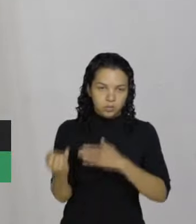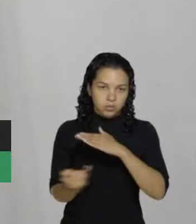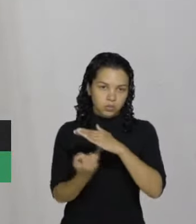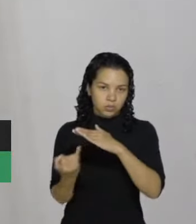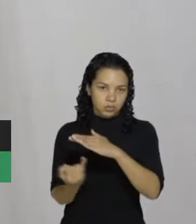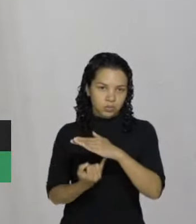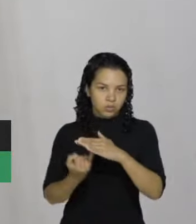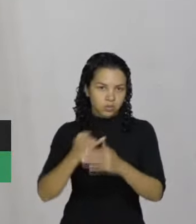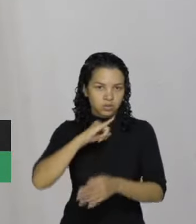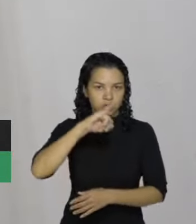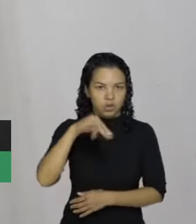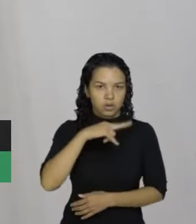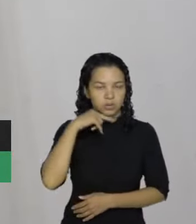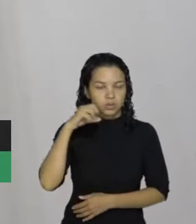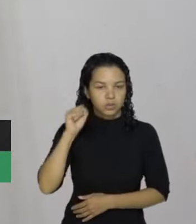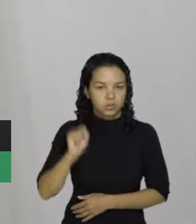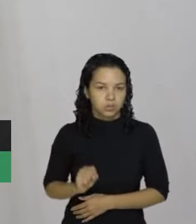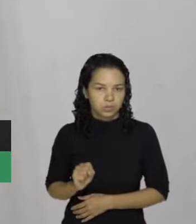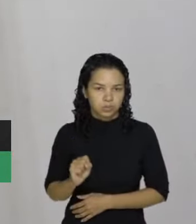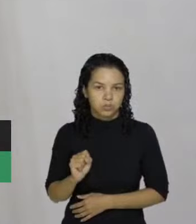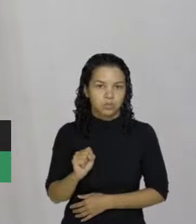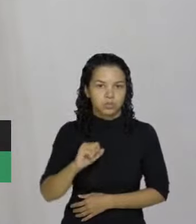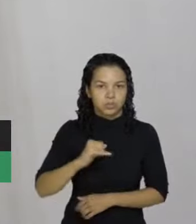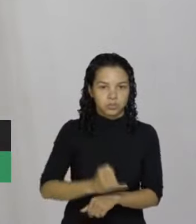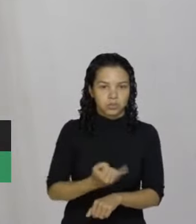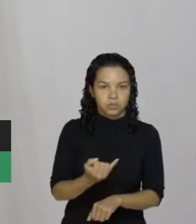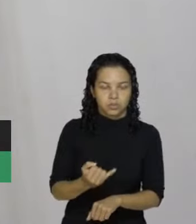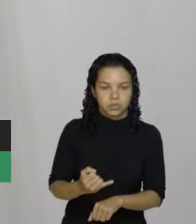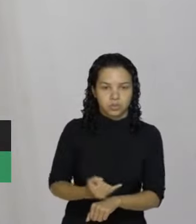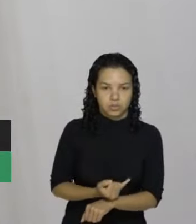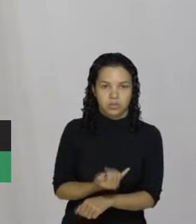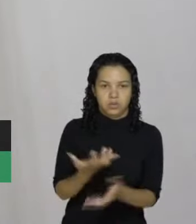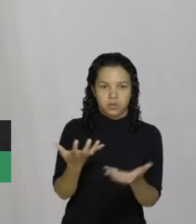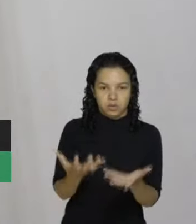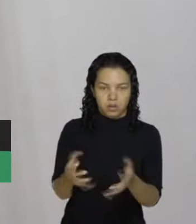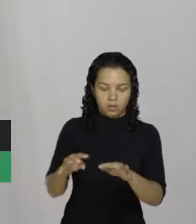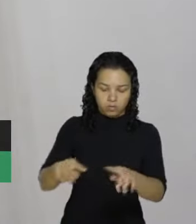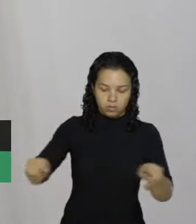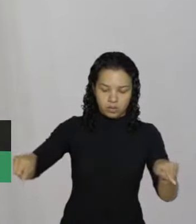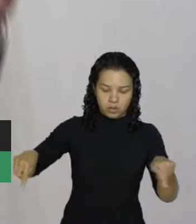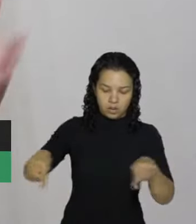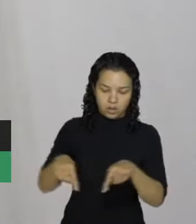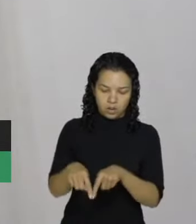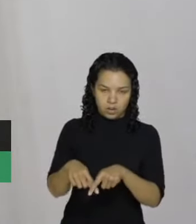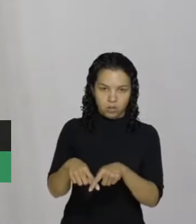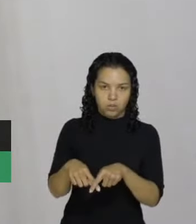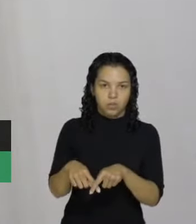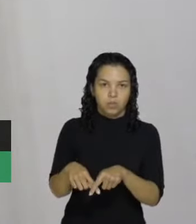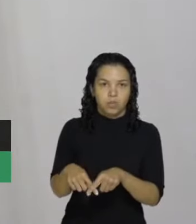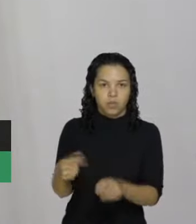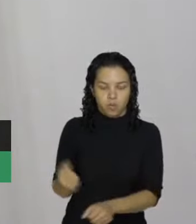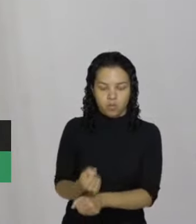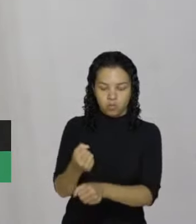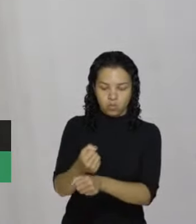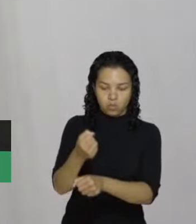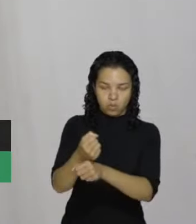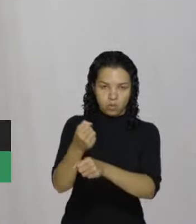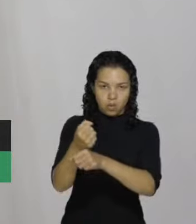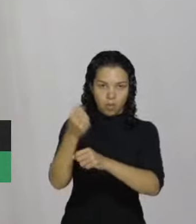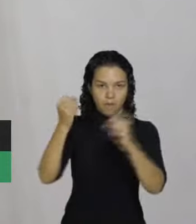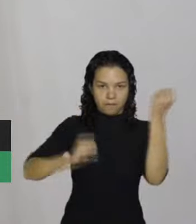do Sul, de Joinville, adquira um terreno e queira fazer um galpão para ampliação de uma fábrica.